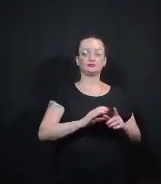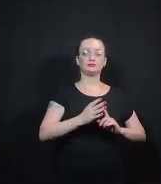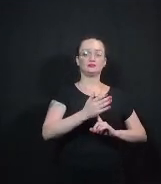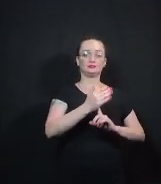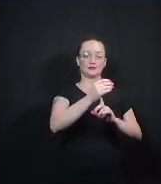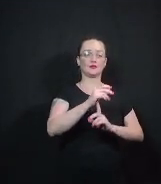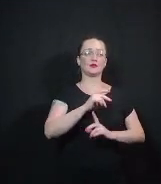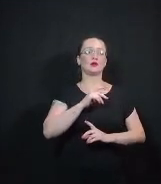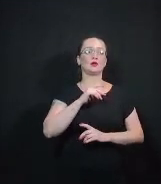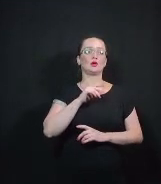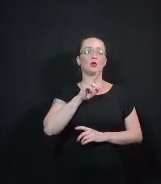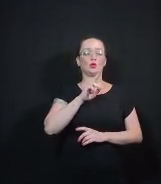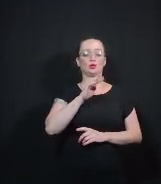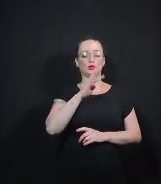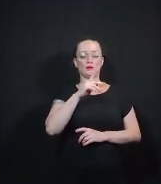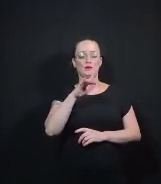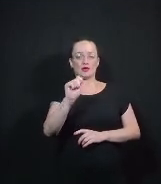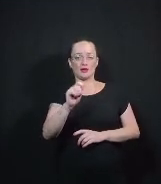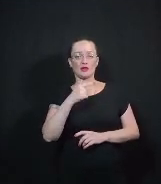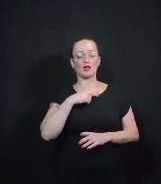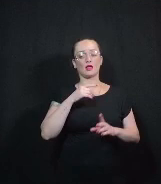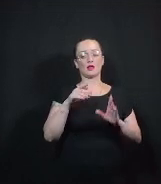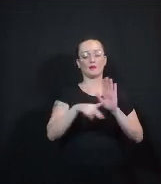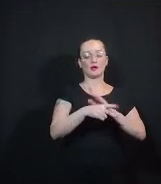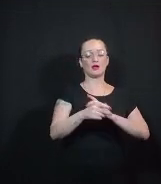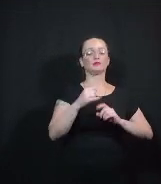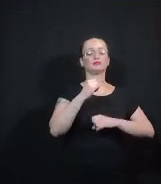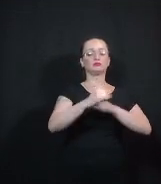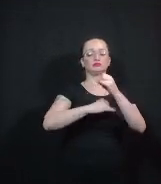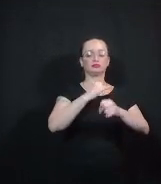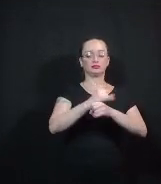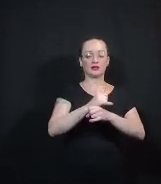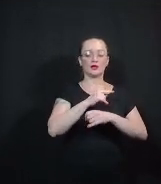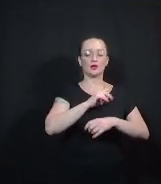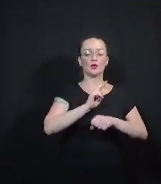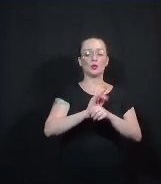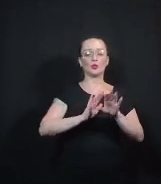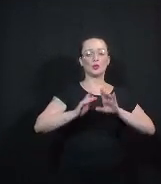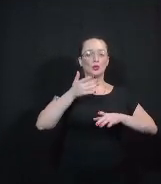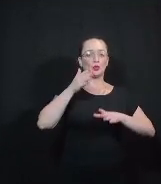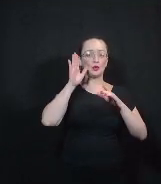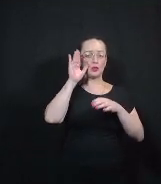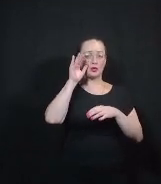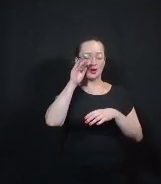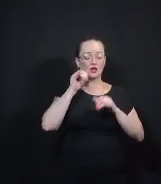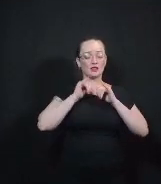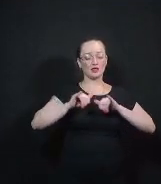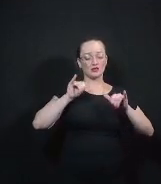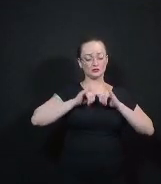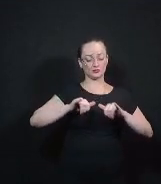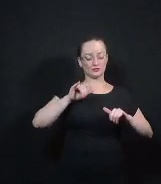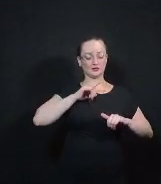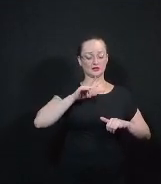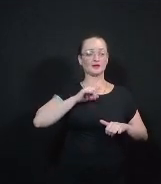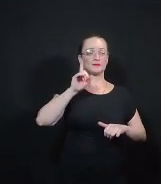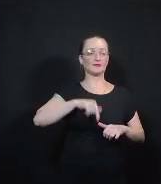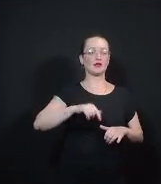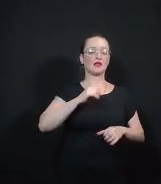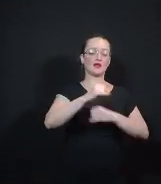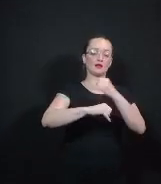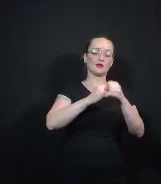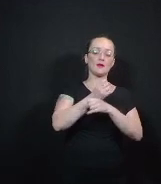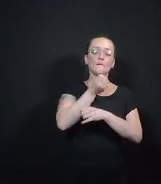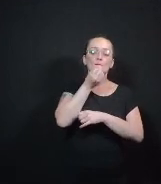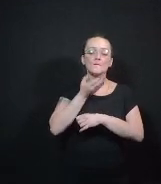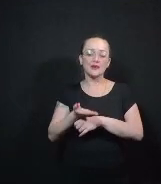tecno-utópica ou tecno-distópica da internet, né? Você tem, curiosamente, essas narrativas que são a internet do bem, que